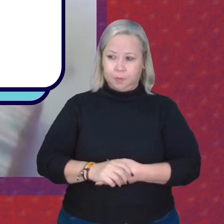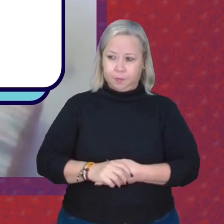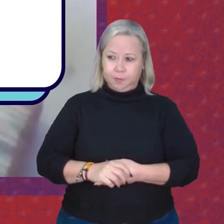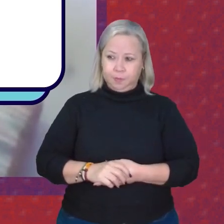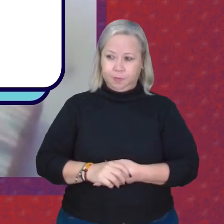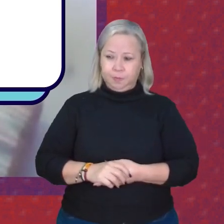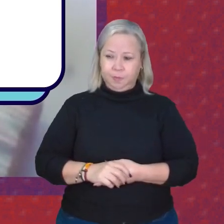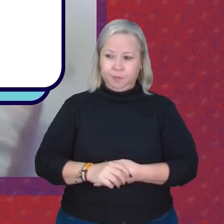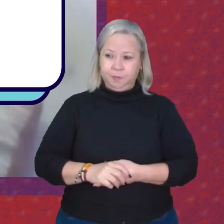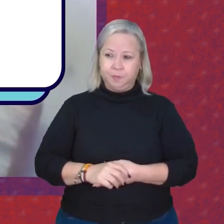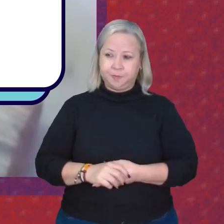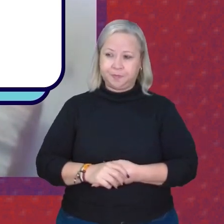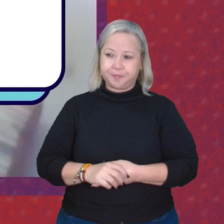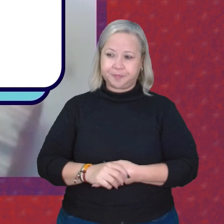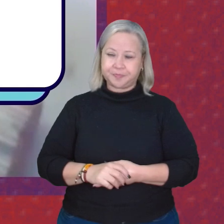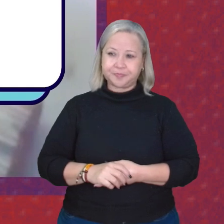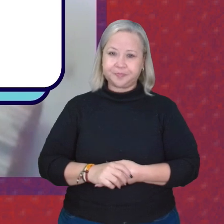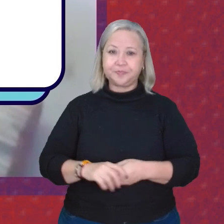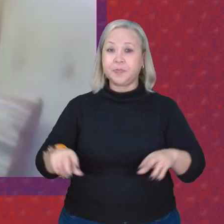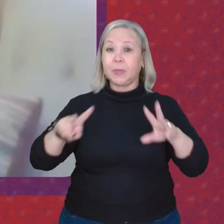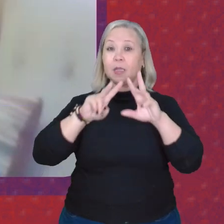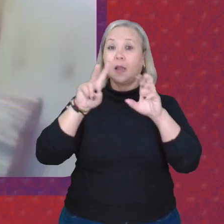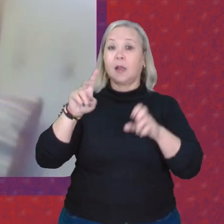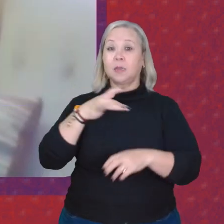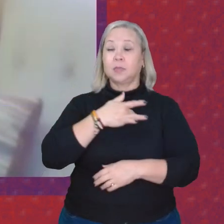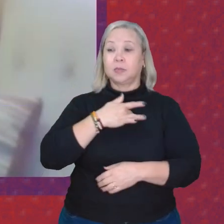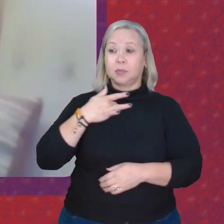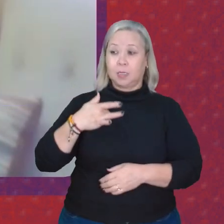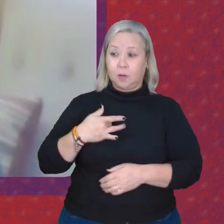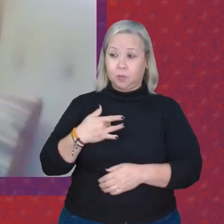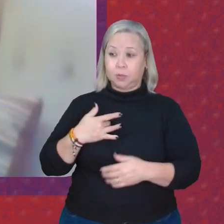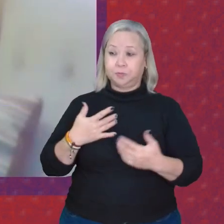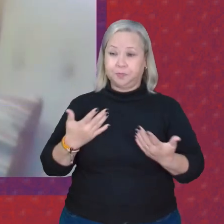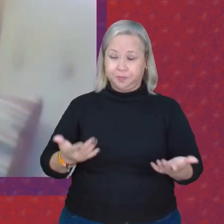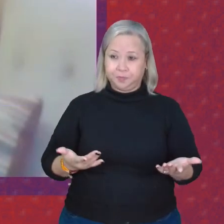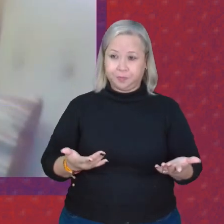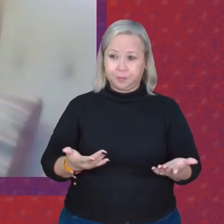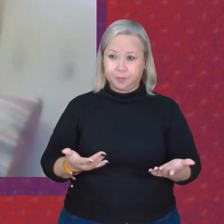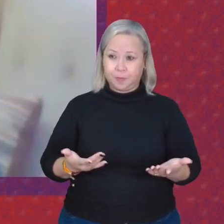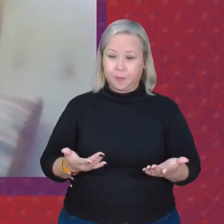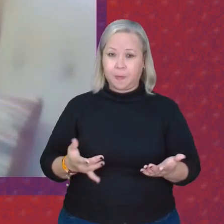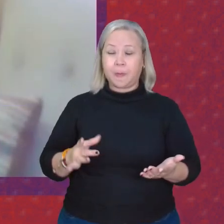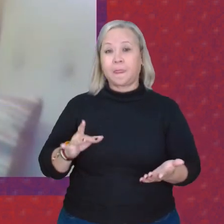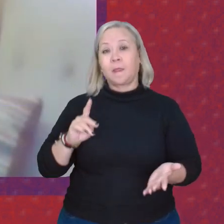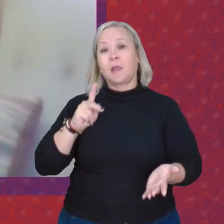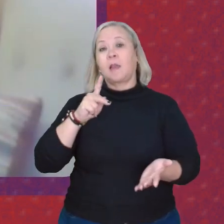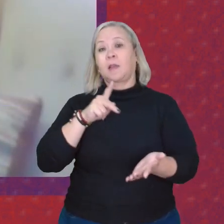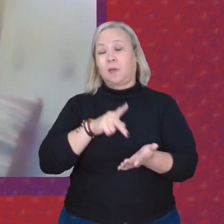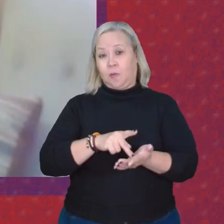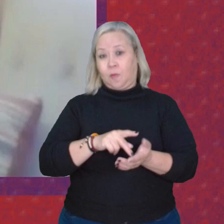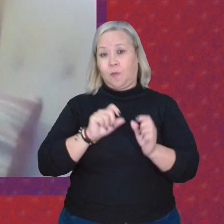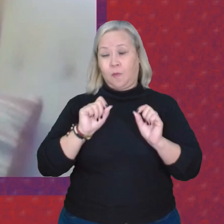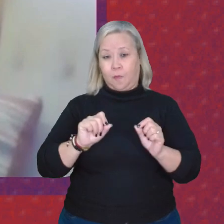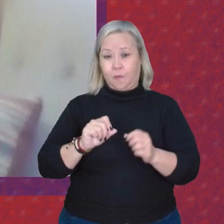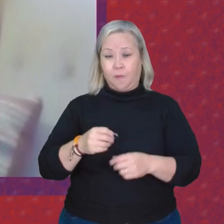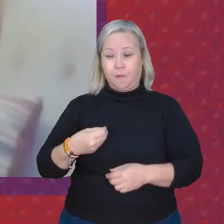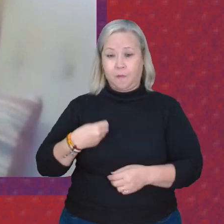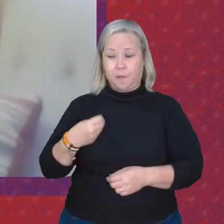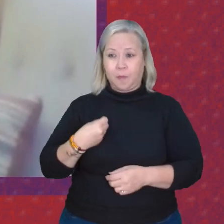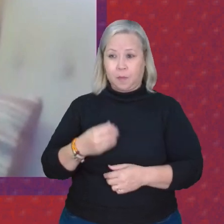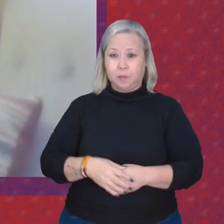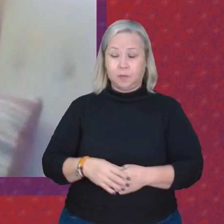cuidados, educação, saúde, né? E o fato de o Estado não